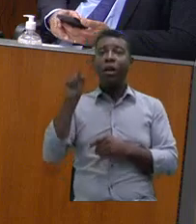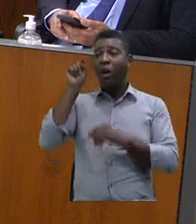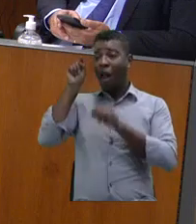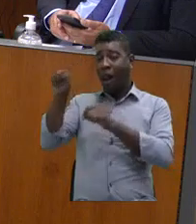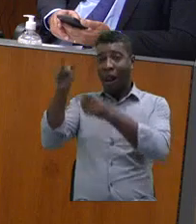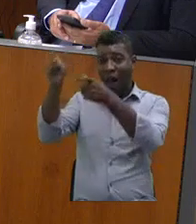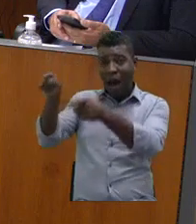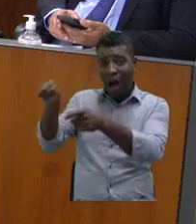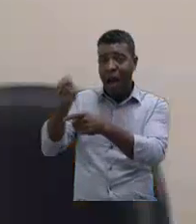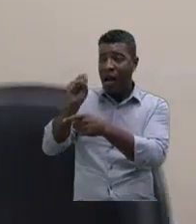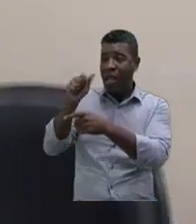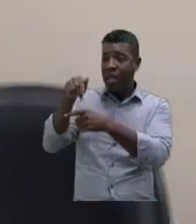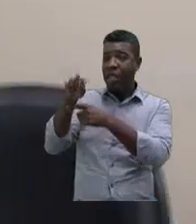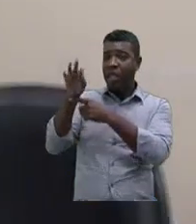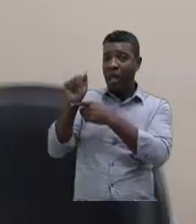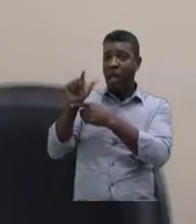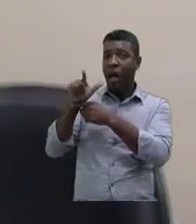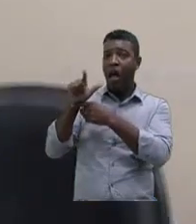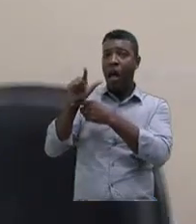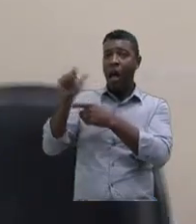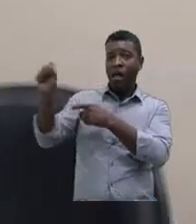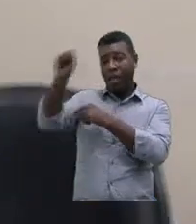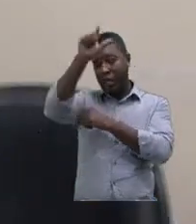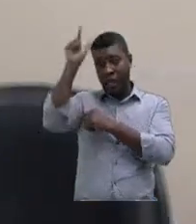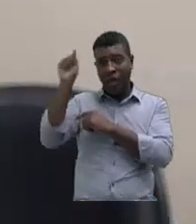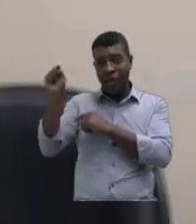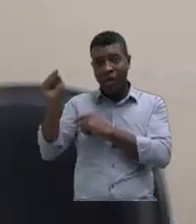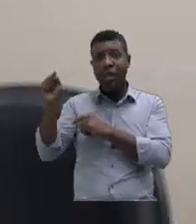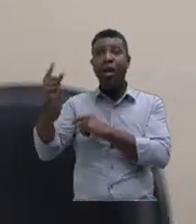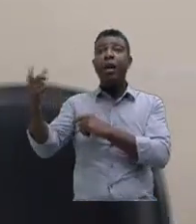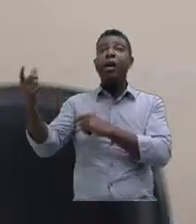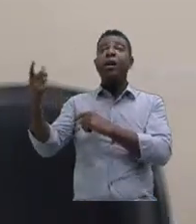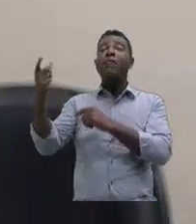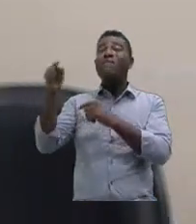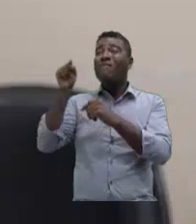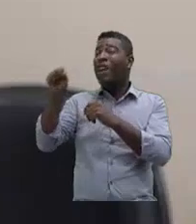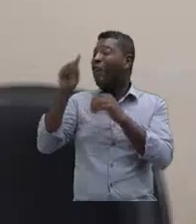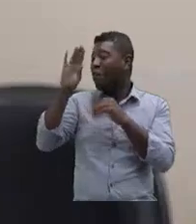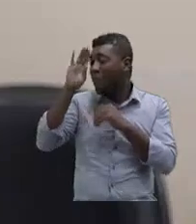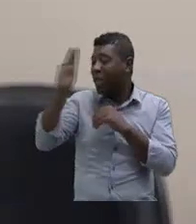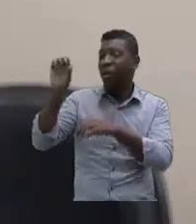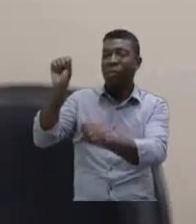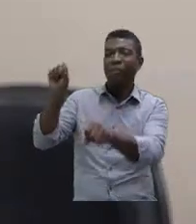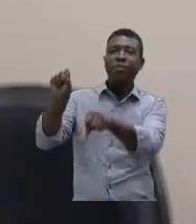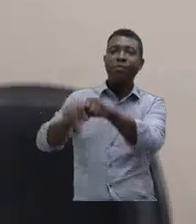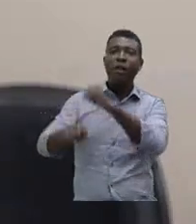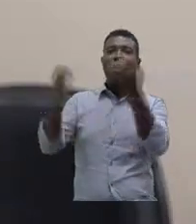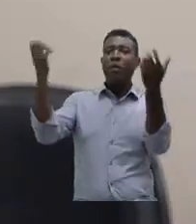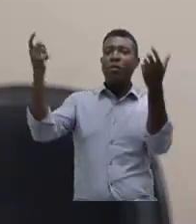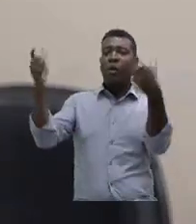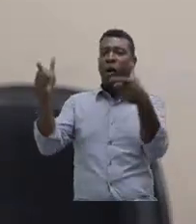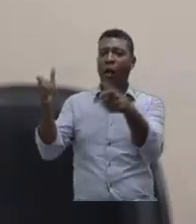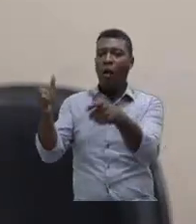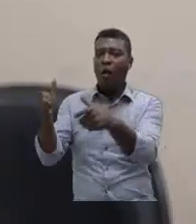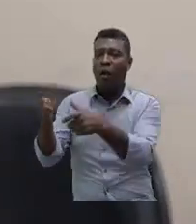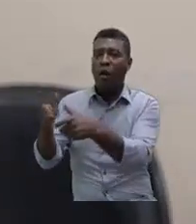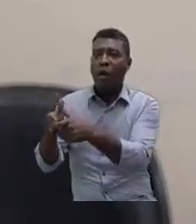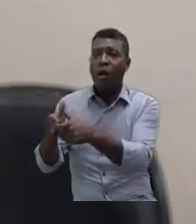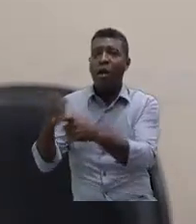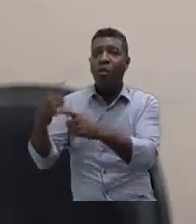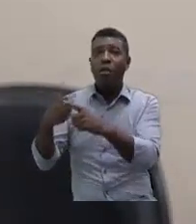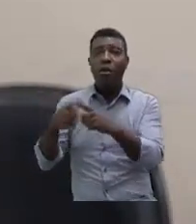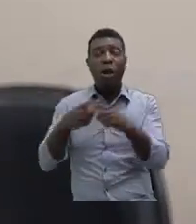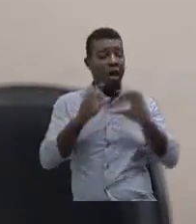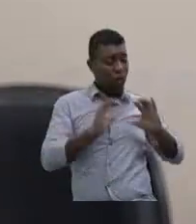potencial enorme nesse sentido, e que foi severamente afetada com essa questão também das transferências dos